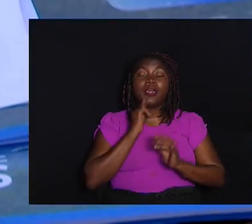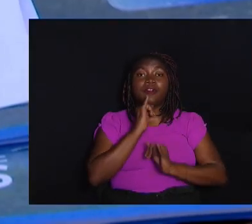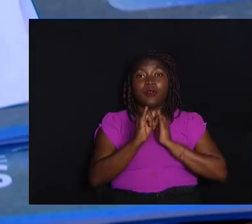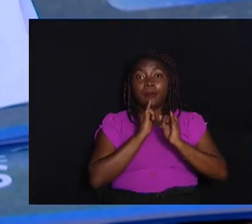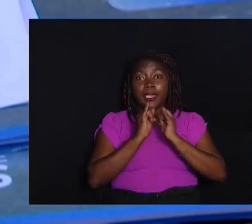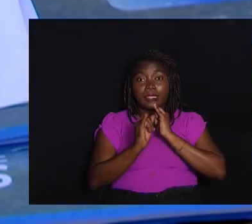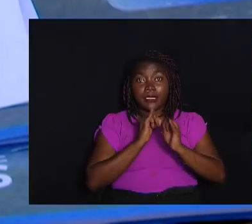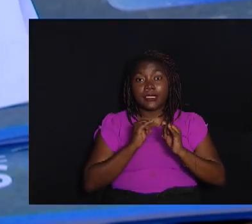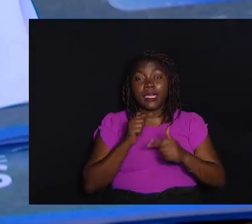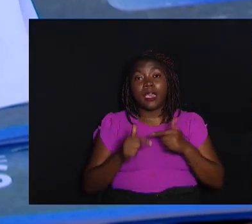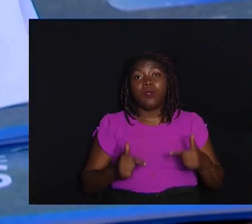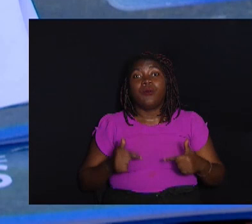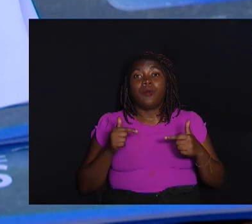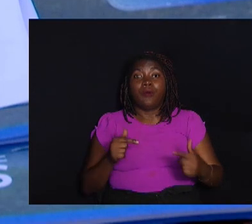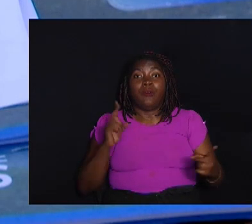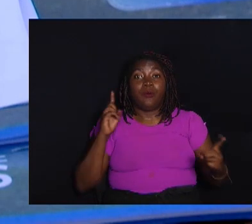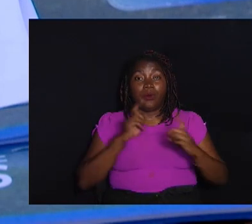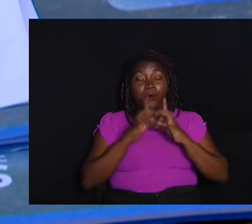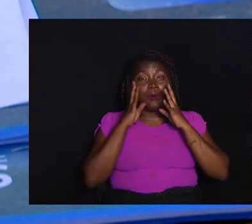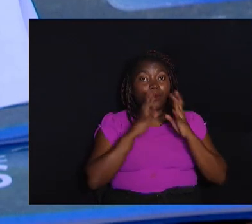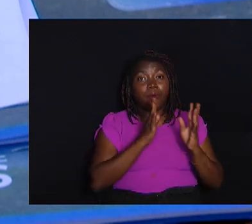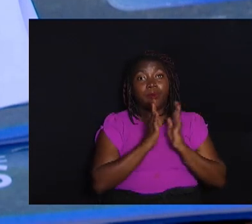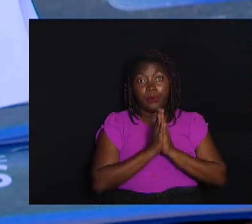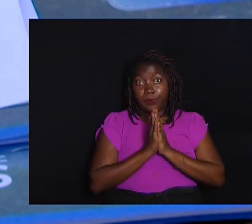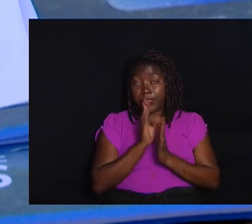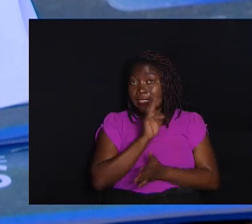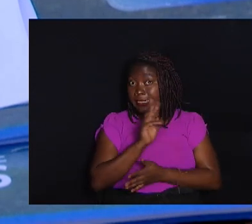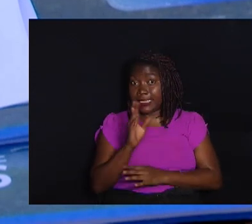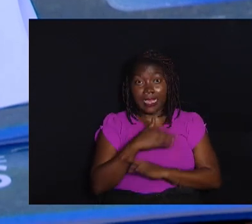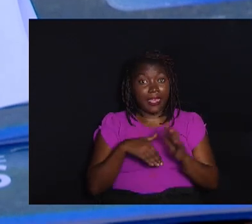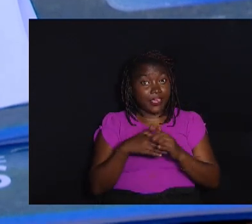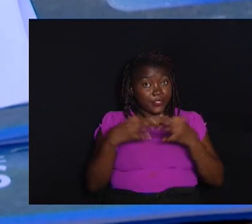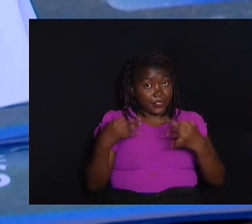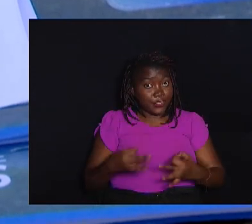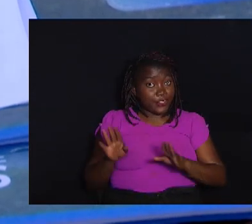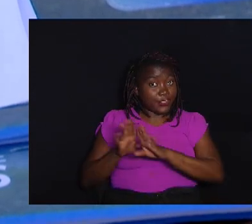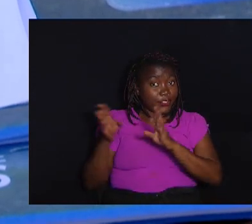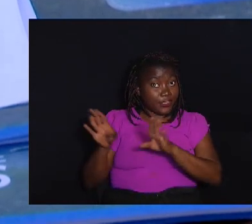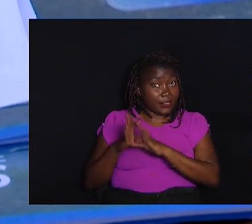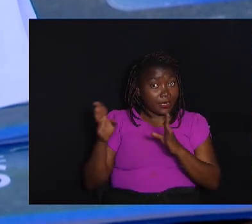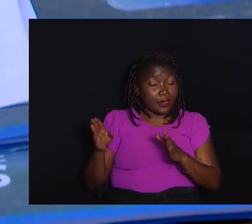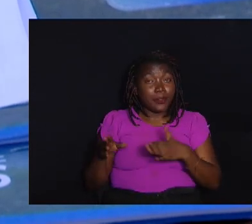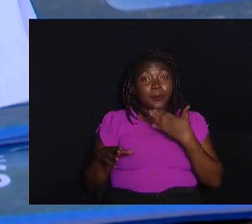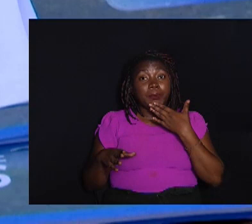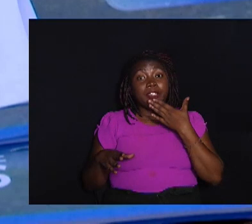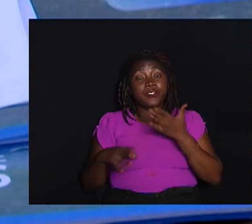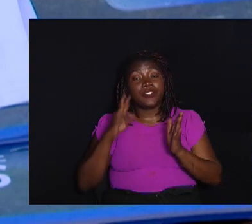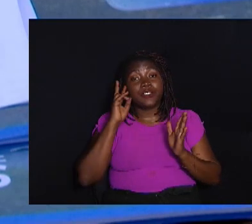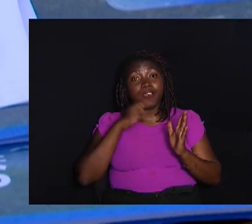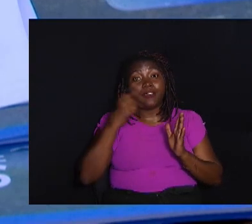serviço de atendimento, por favor, o site, tudo certinho, porta aberta. E o pedido de revisão é até o